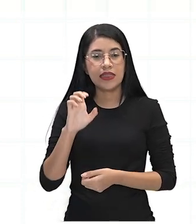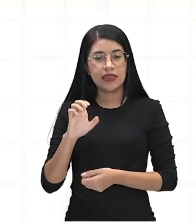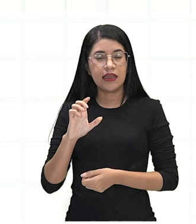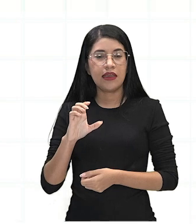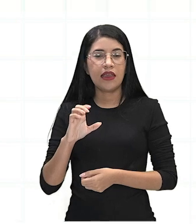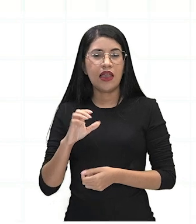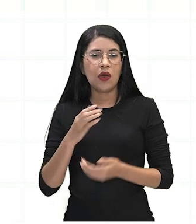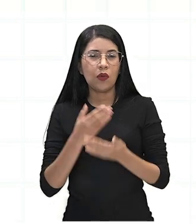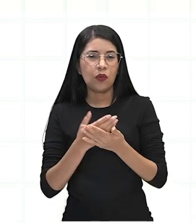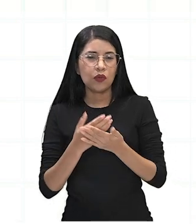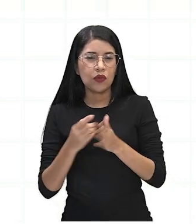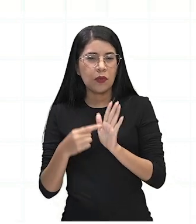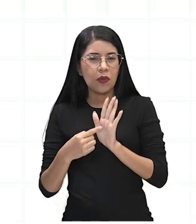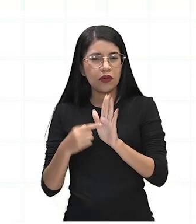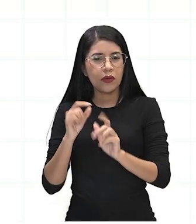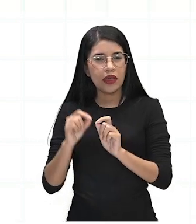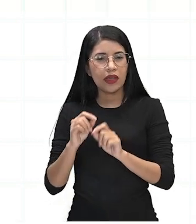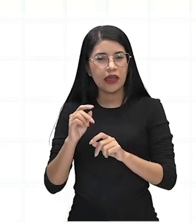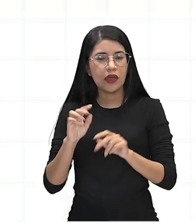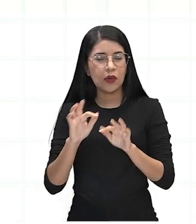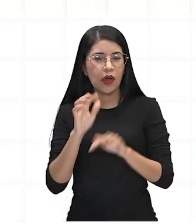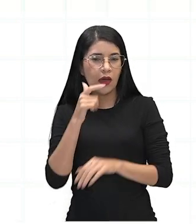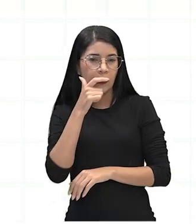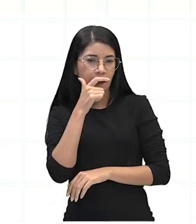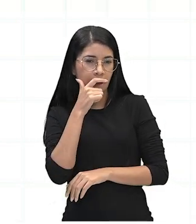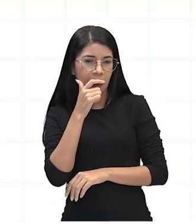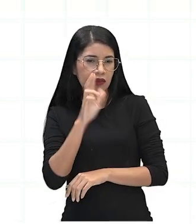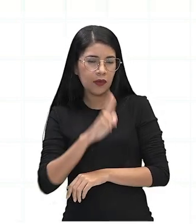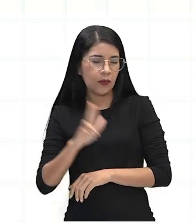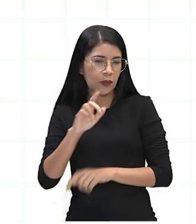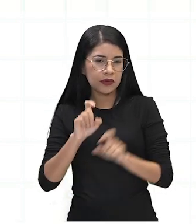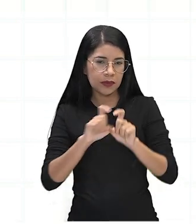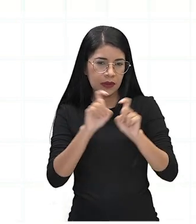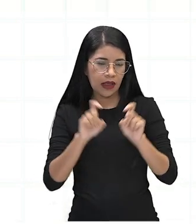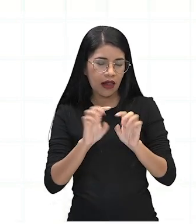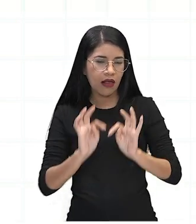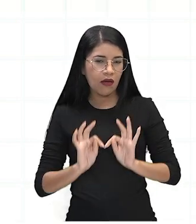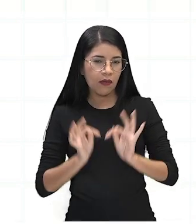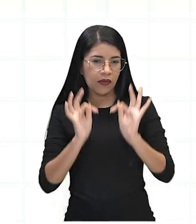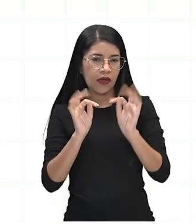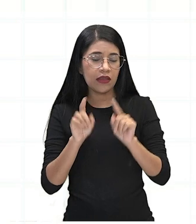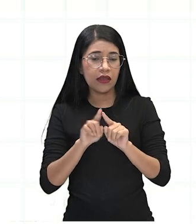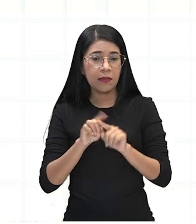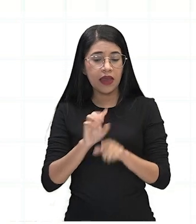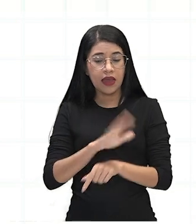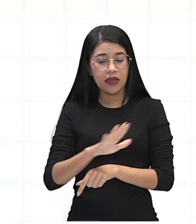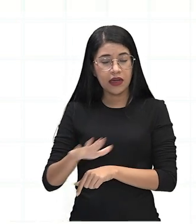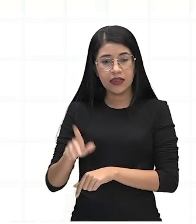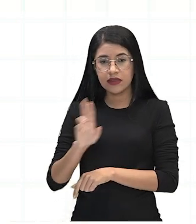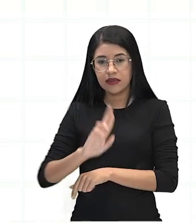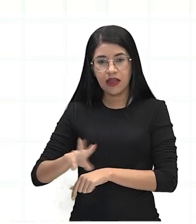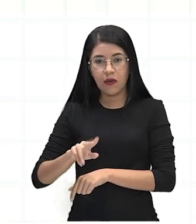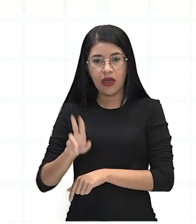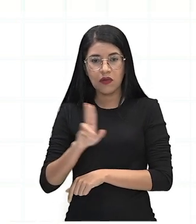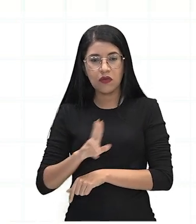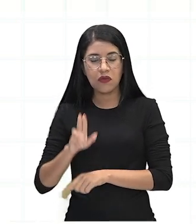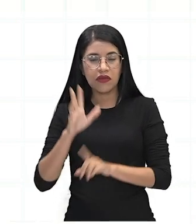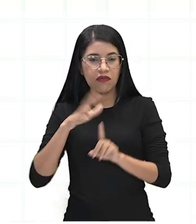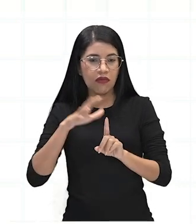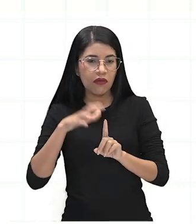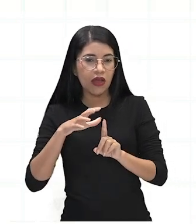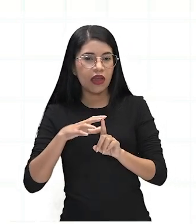não utilizam muito as telas. As crianças não são afetadas pelo uso excessivo de telas. Então, olhando lá